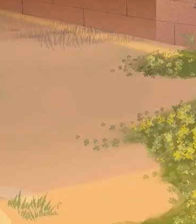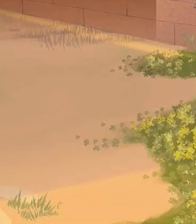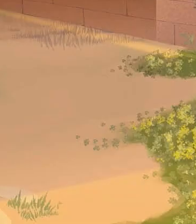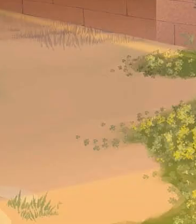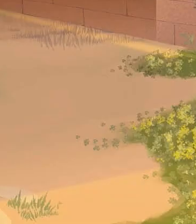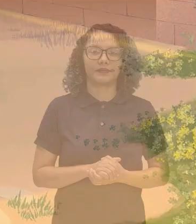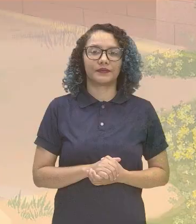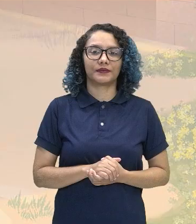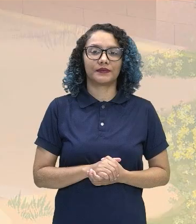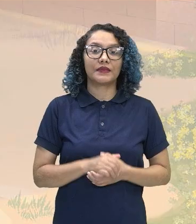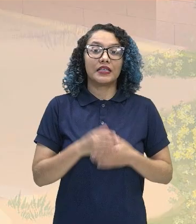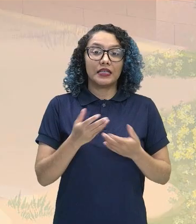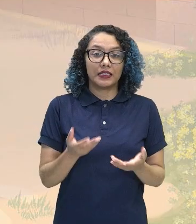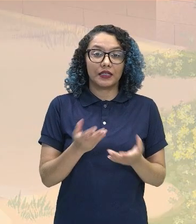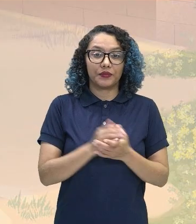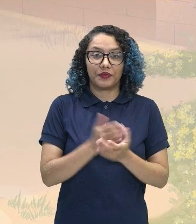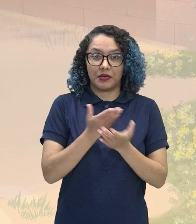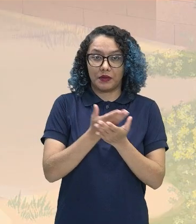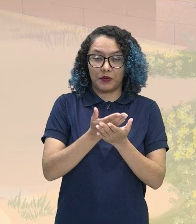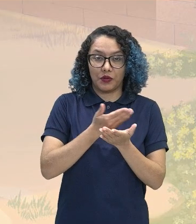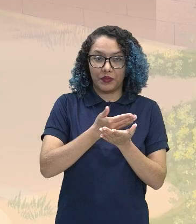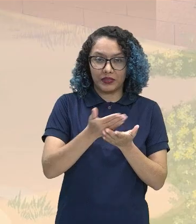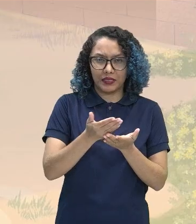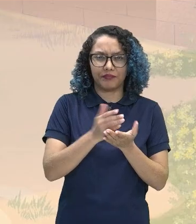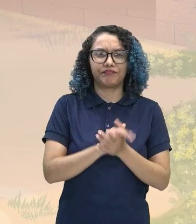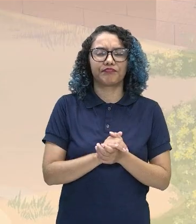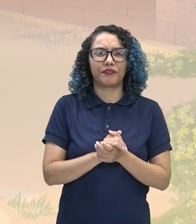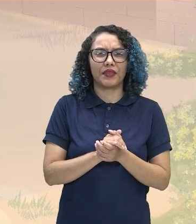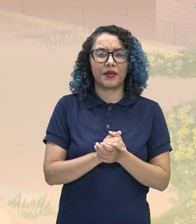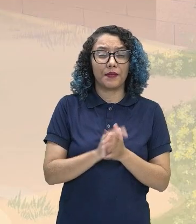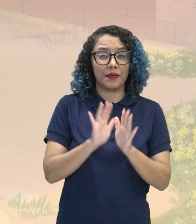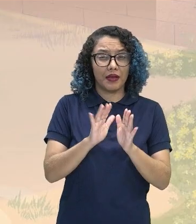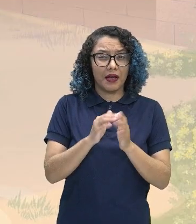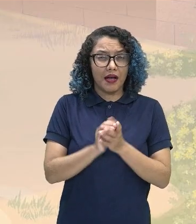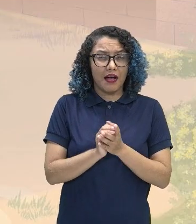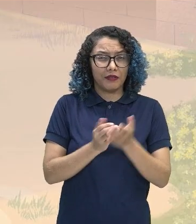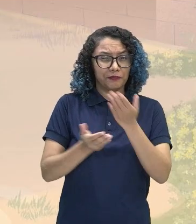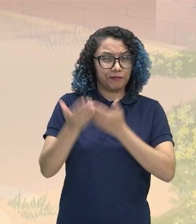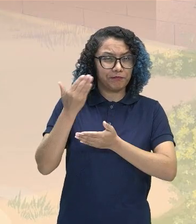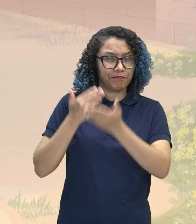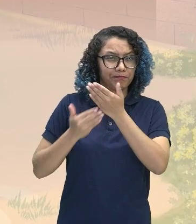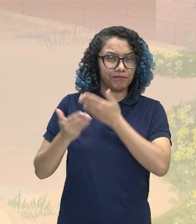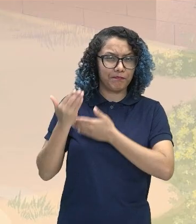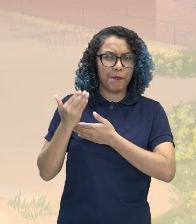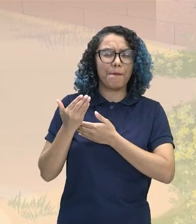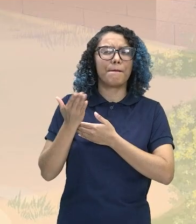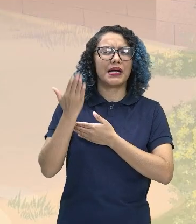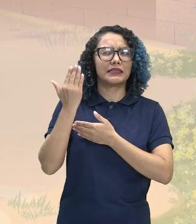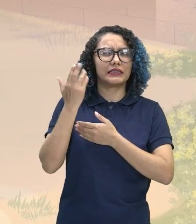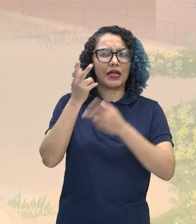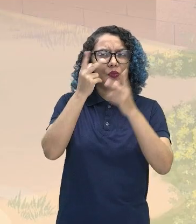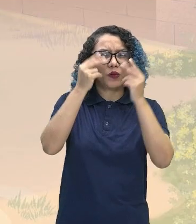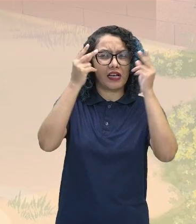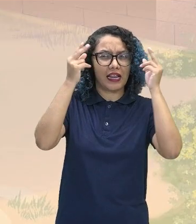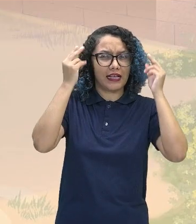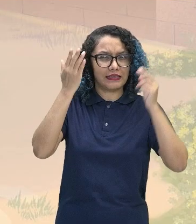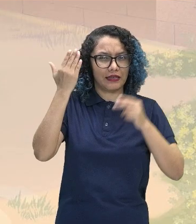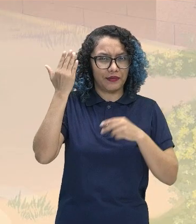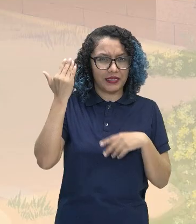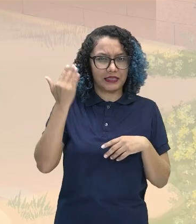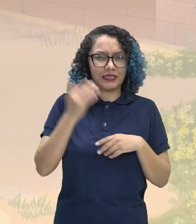Para iniciar a nossa aula de hoje, eu quero voltar com você lá na Grécia Antiga. Como nós estamos falando de